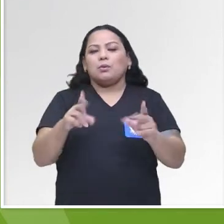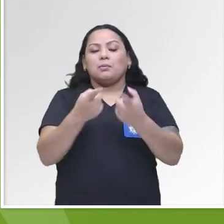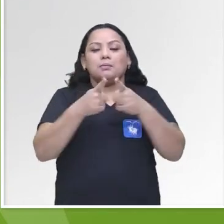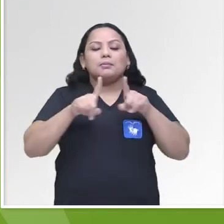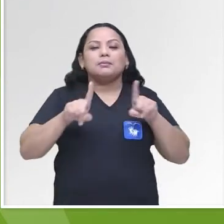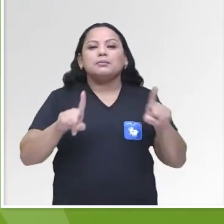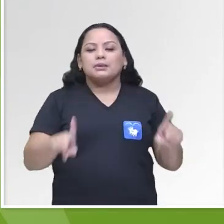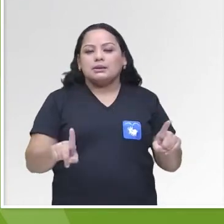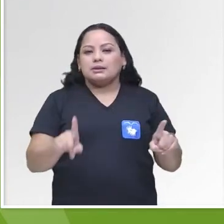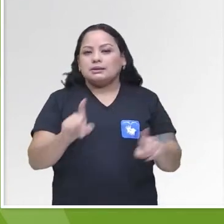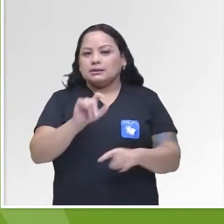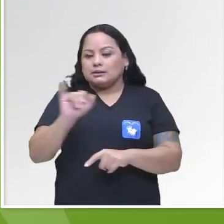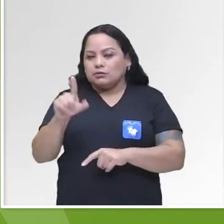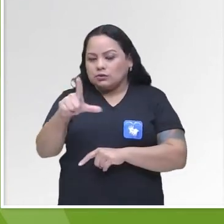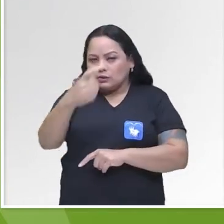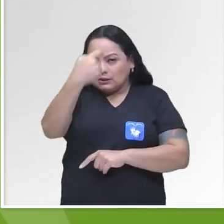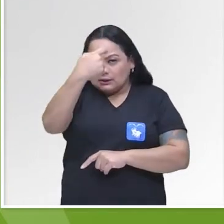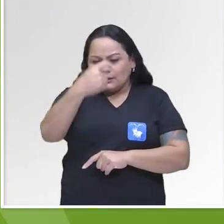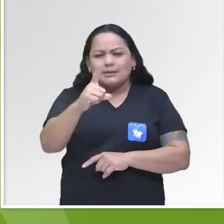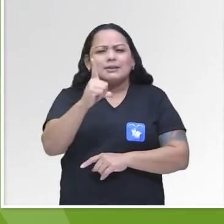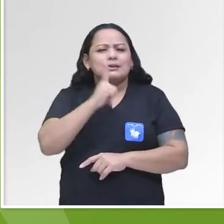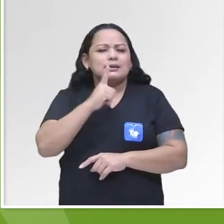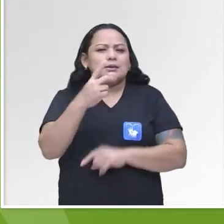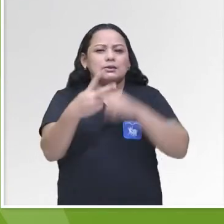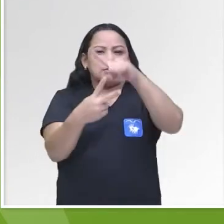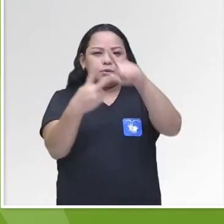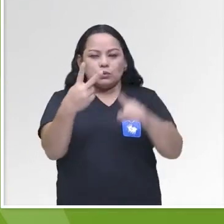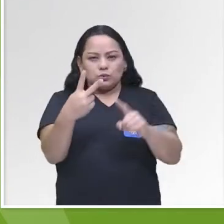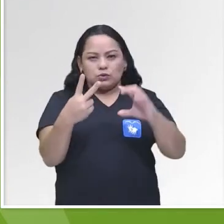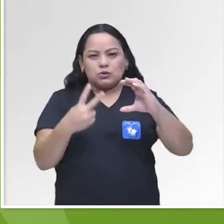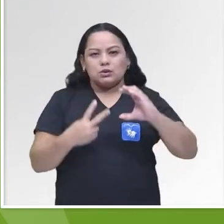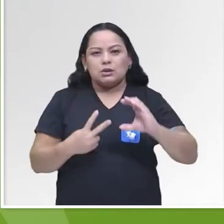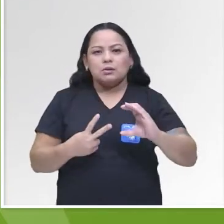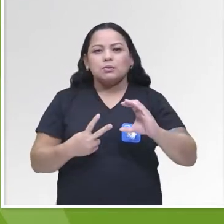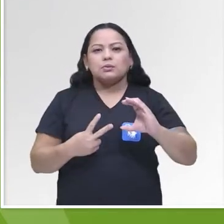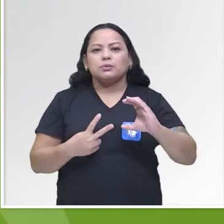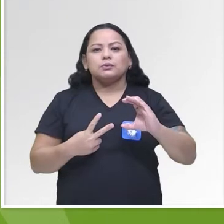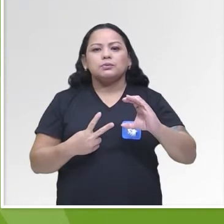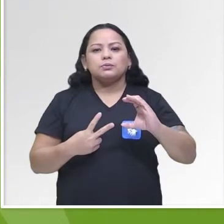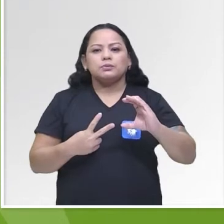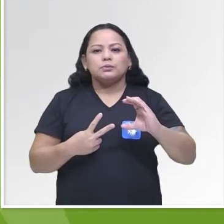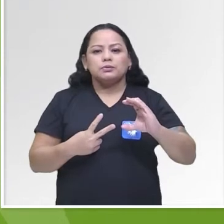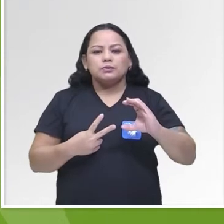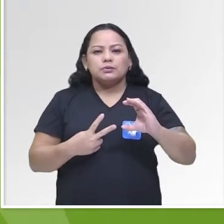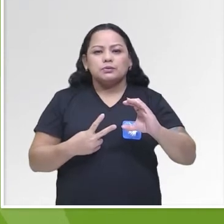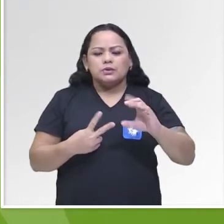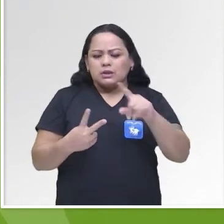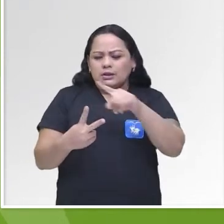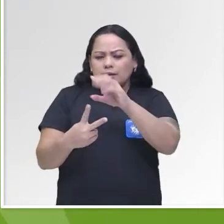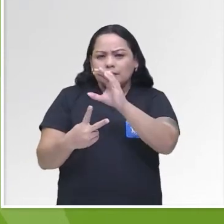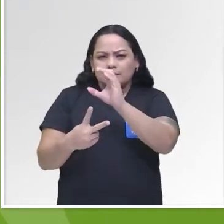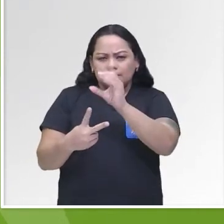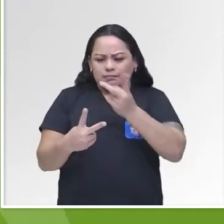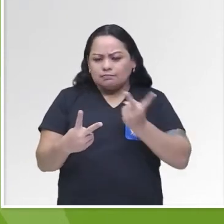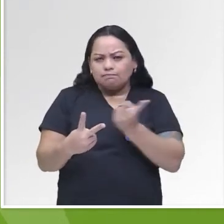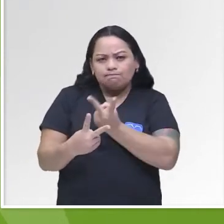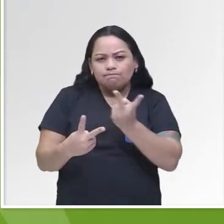Mas, se você tiver 2 carbonos e esses